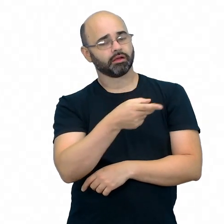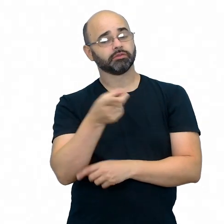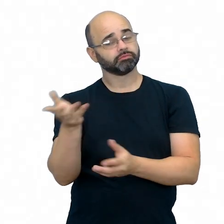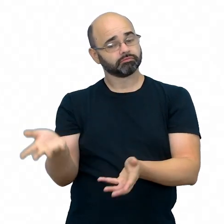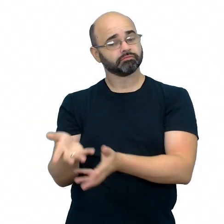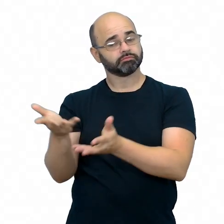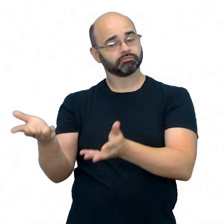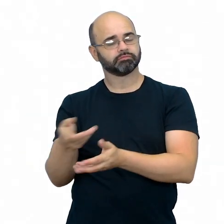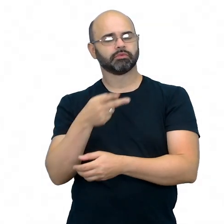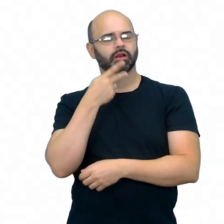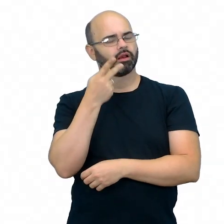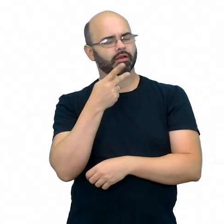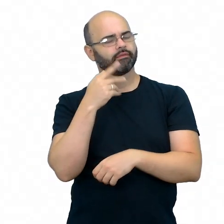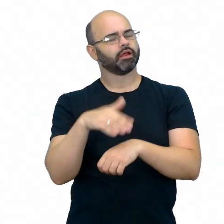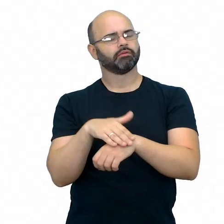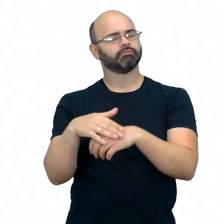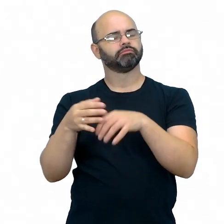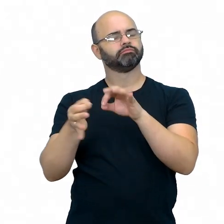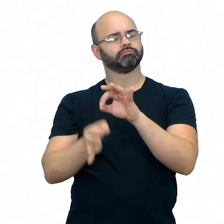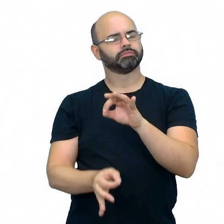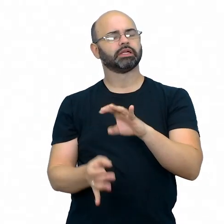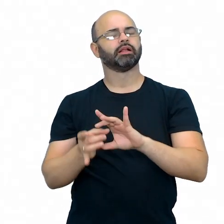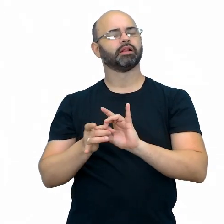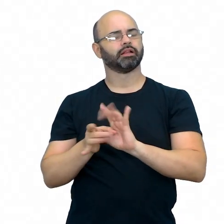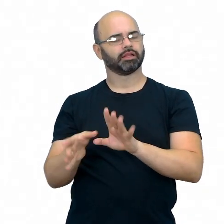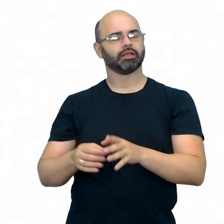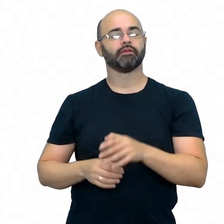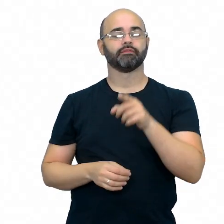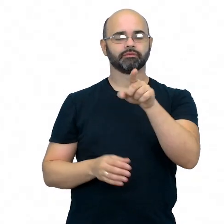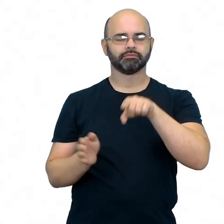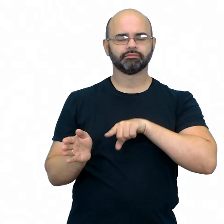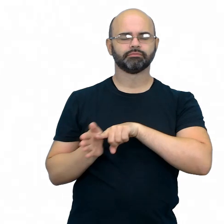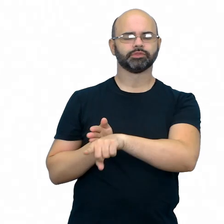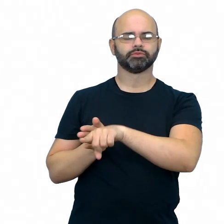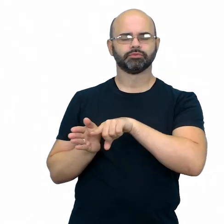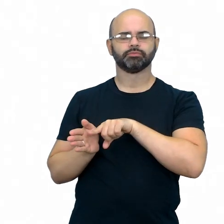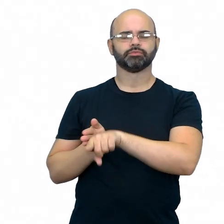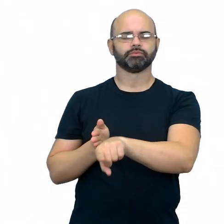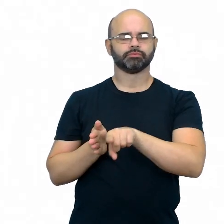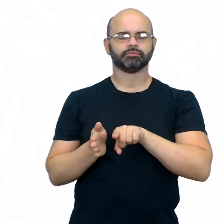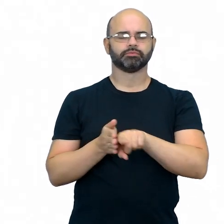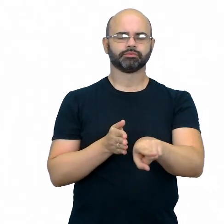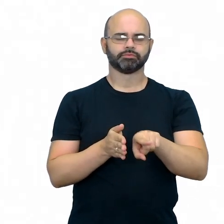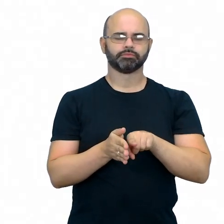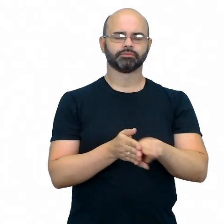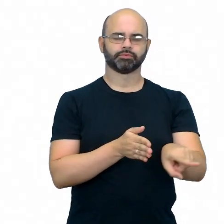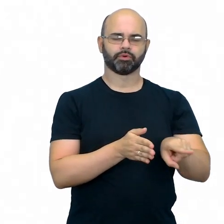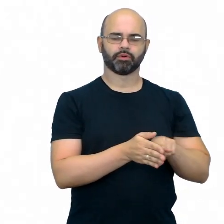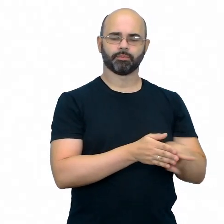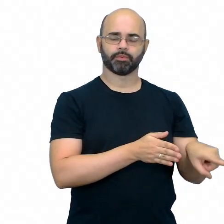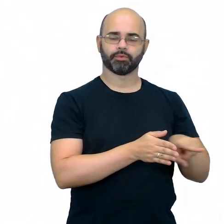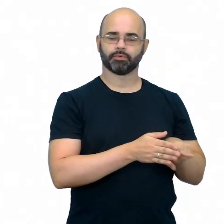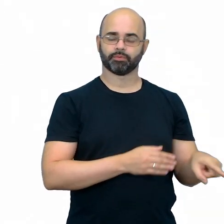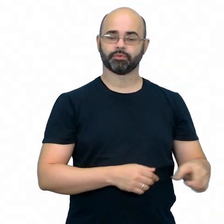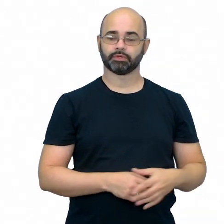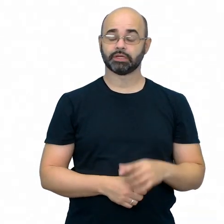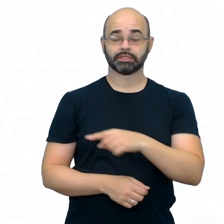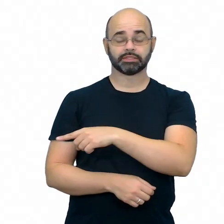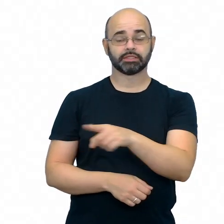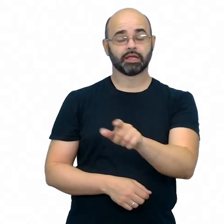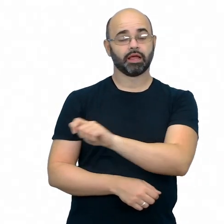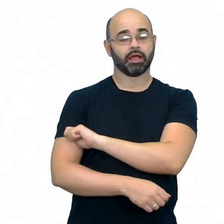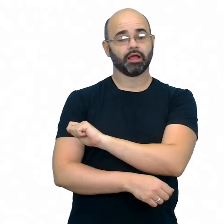colocar perguntas, trazer perguntas para esse contexto da sala de aula, para que os alunos fiquem ali instigados